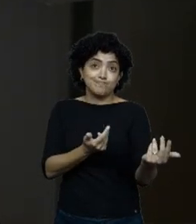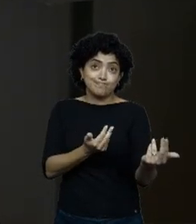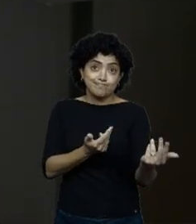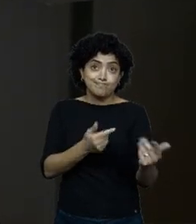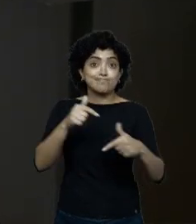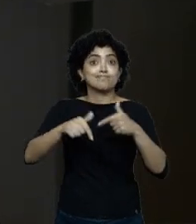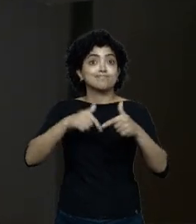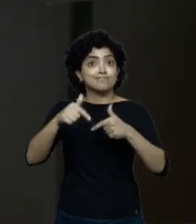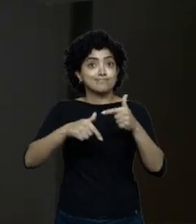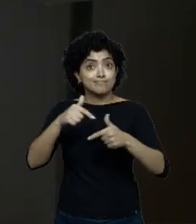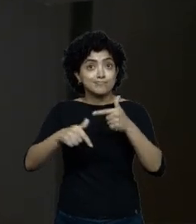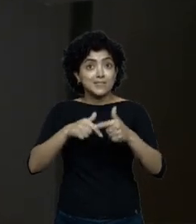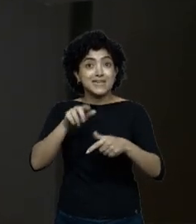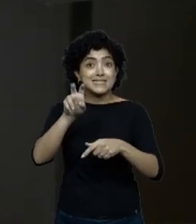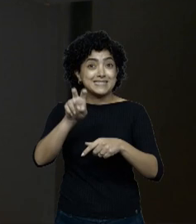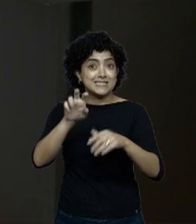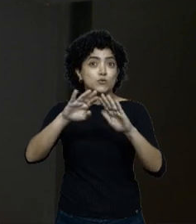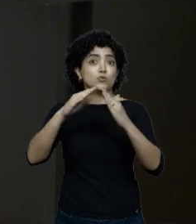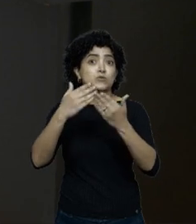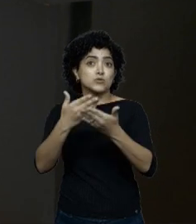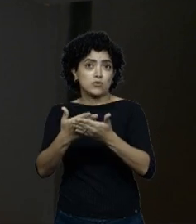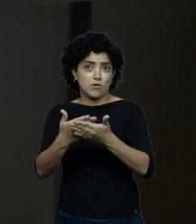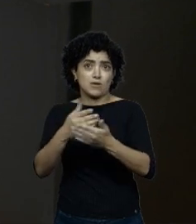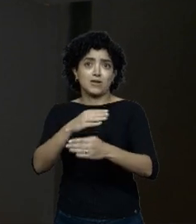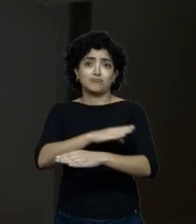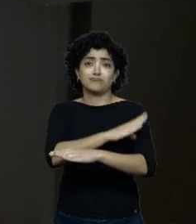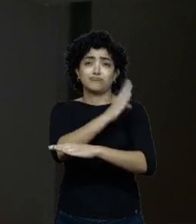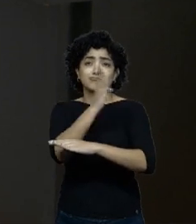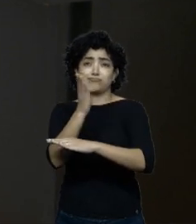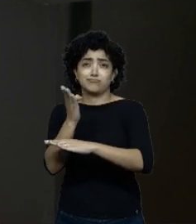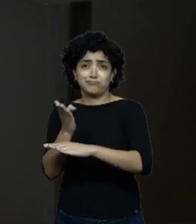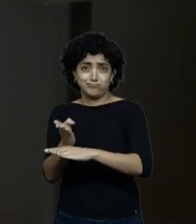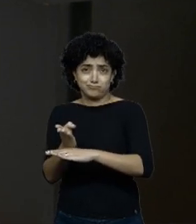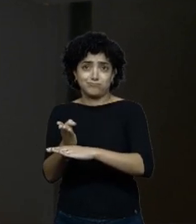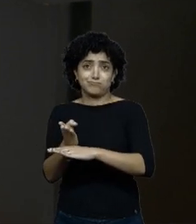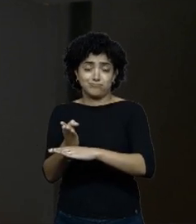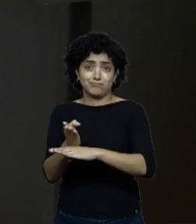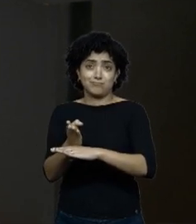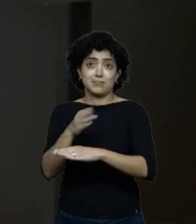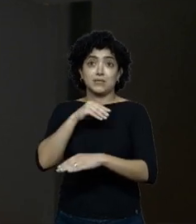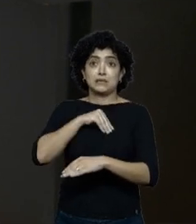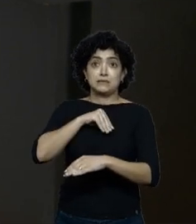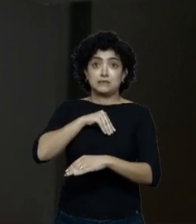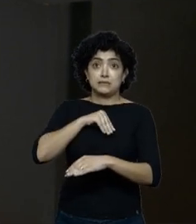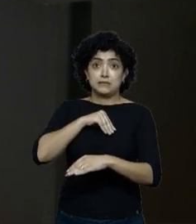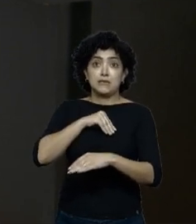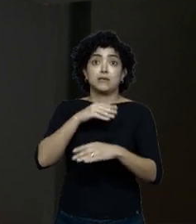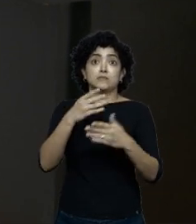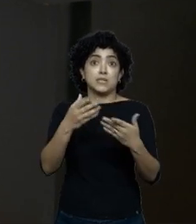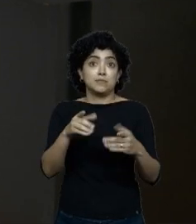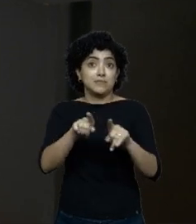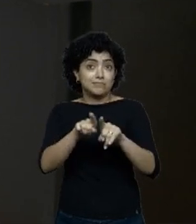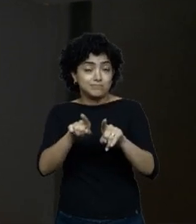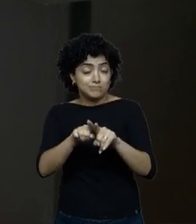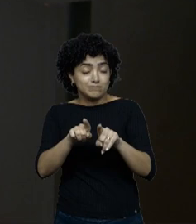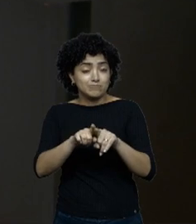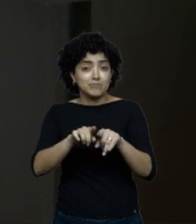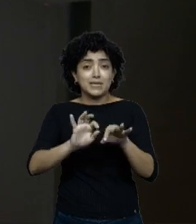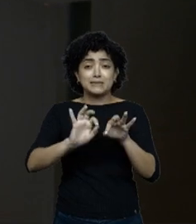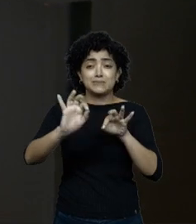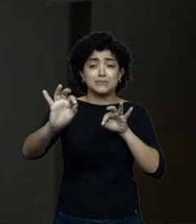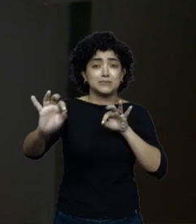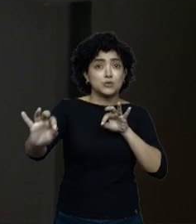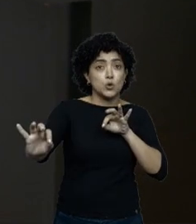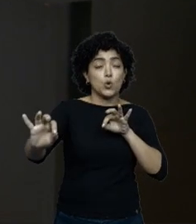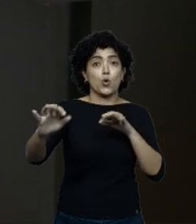ter que trabalhar em cinco escolas da 24 horas e fazer 850 900 km por mês não é o